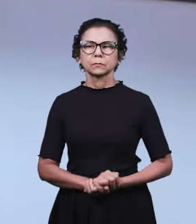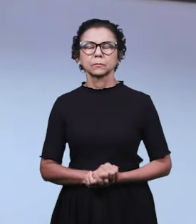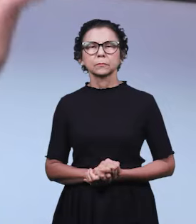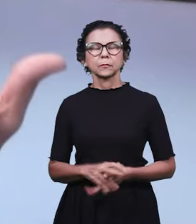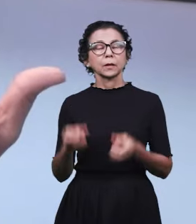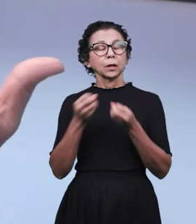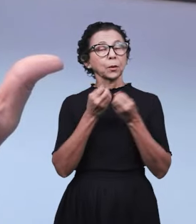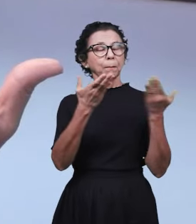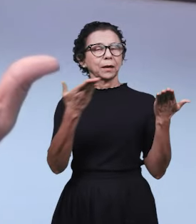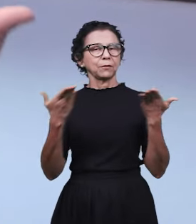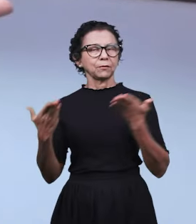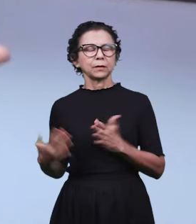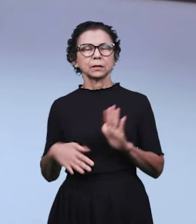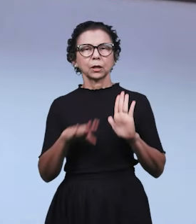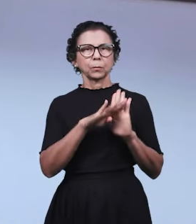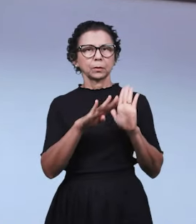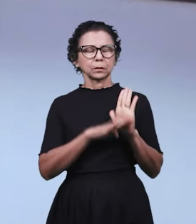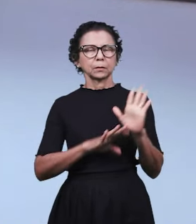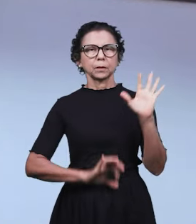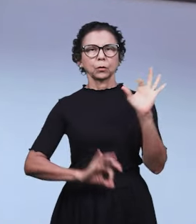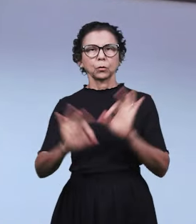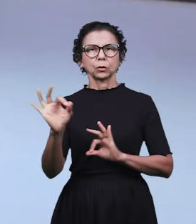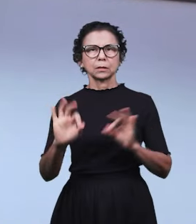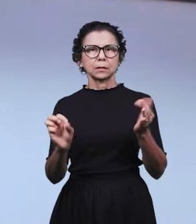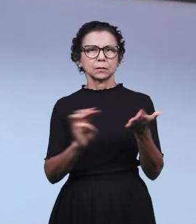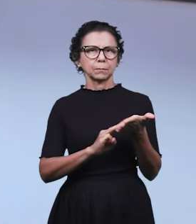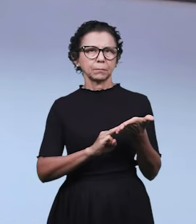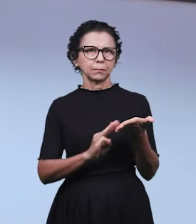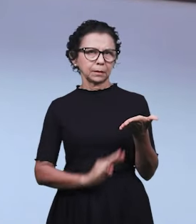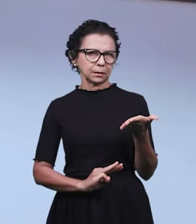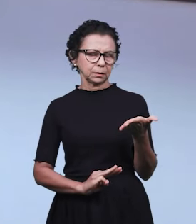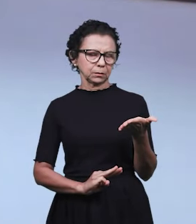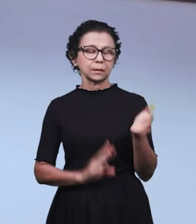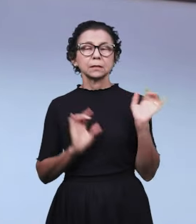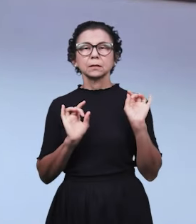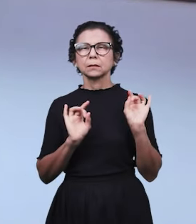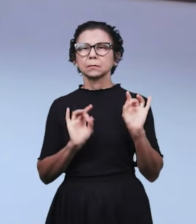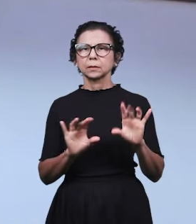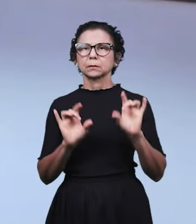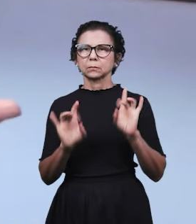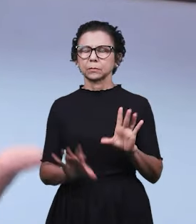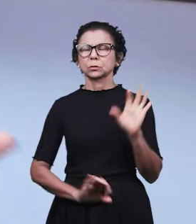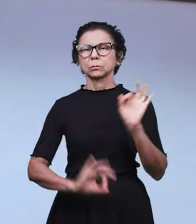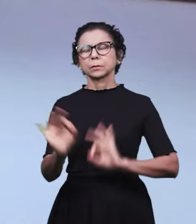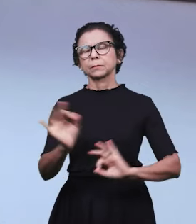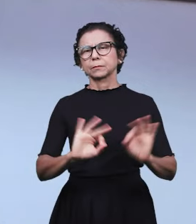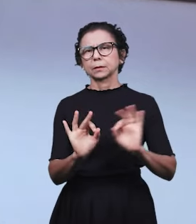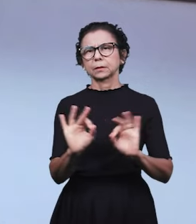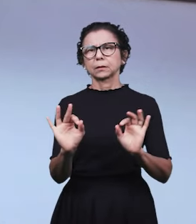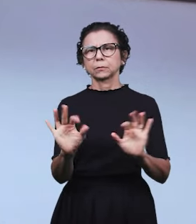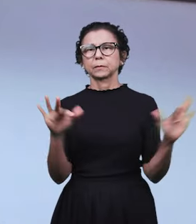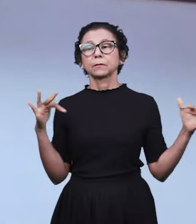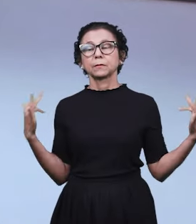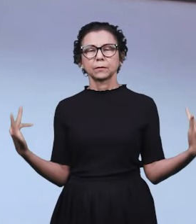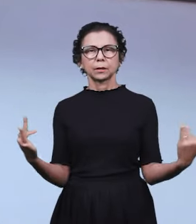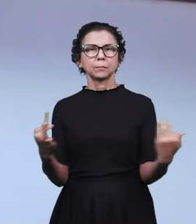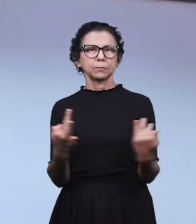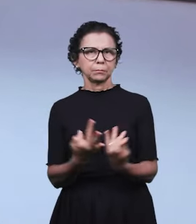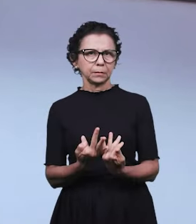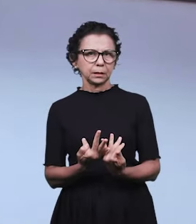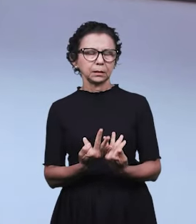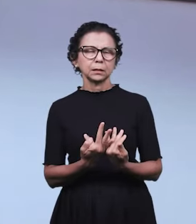Seja bem-vindo ao programa Organização e Método, especialmente elaborado para as nossas famílias. Esse